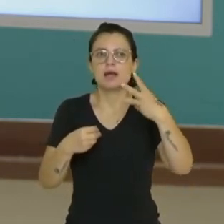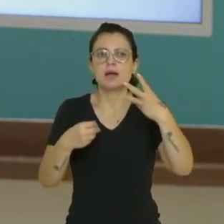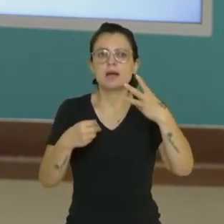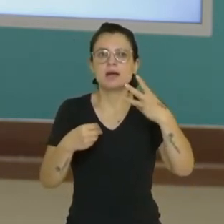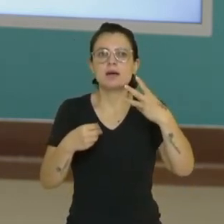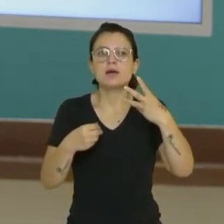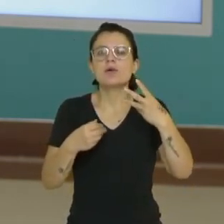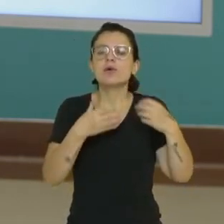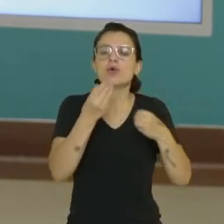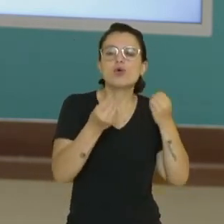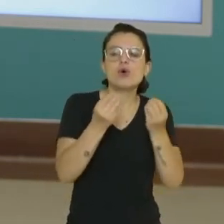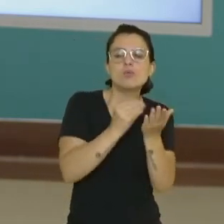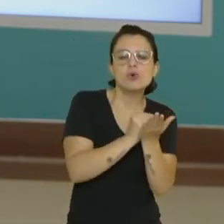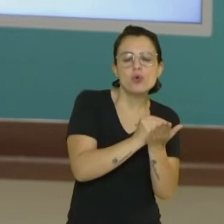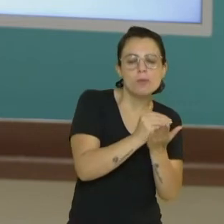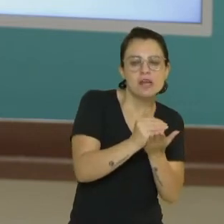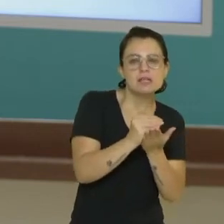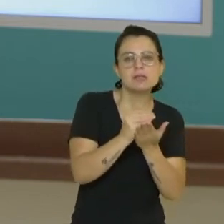terceira, como